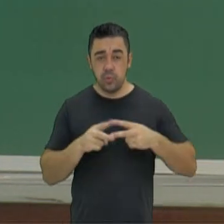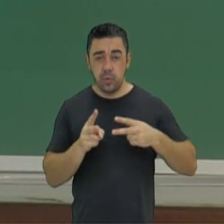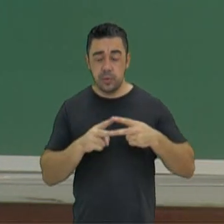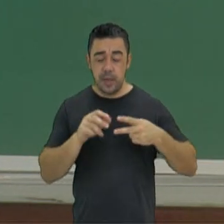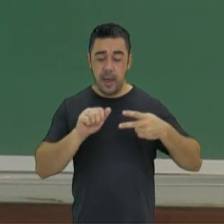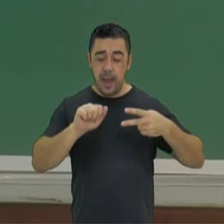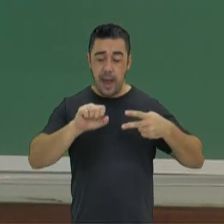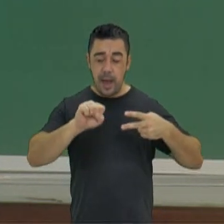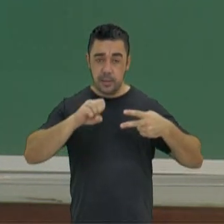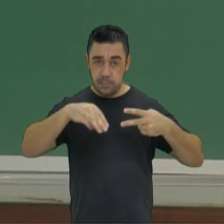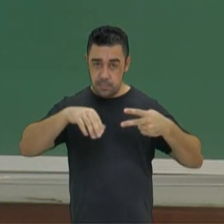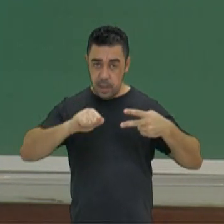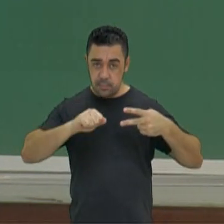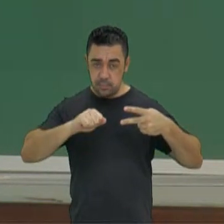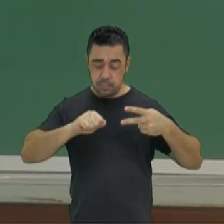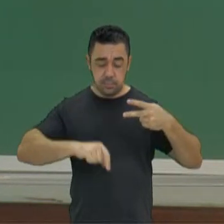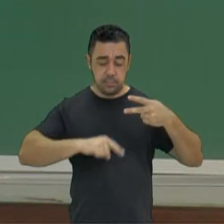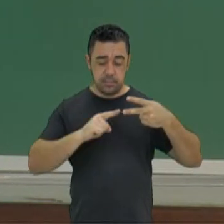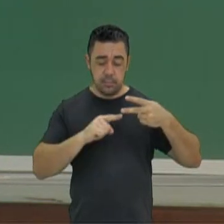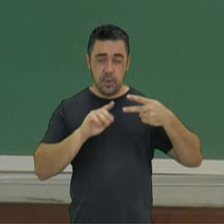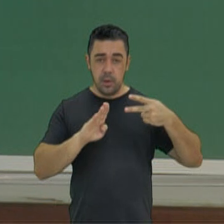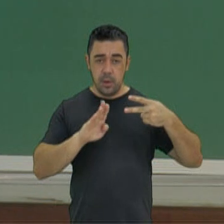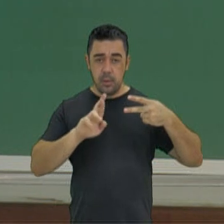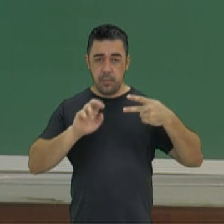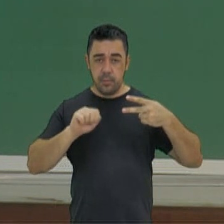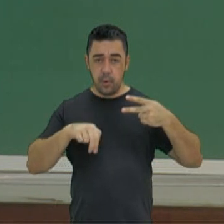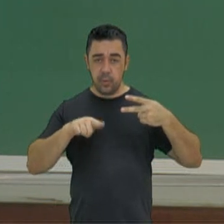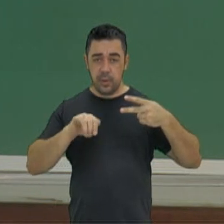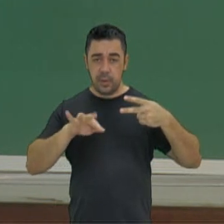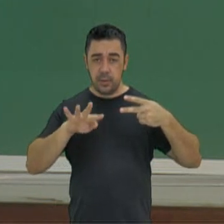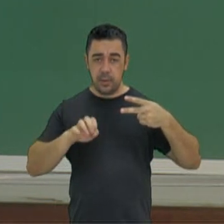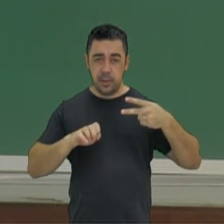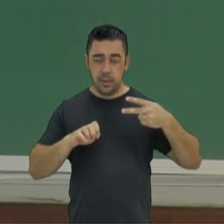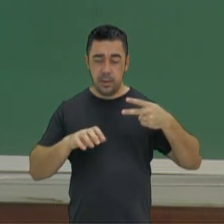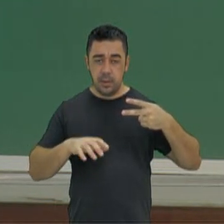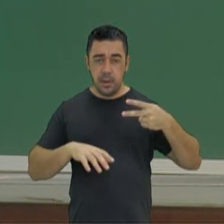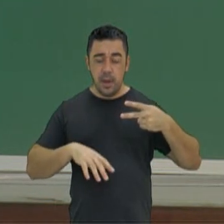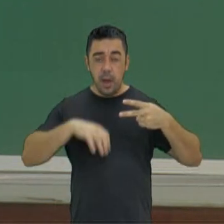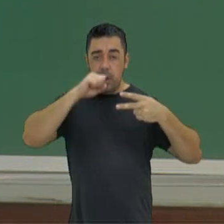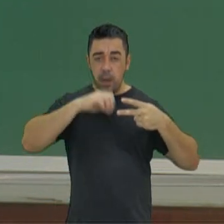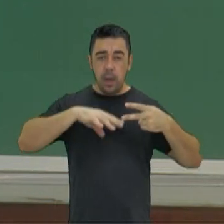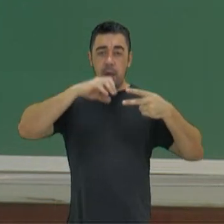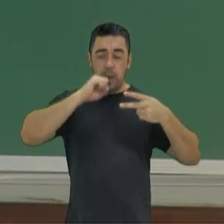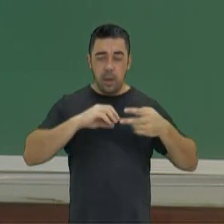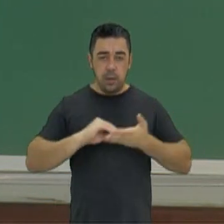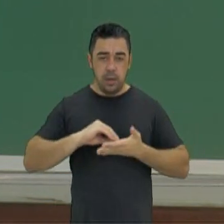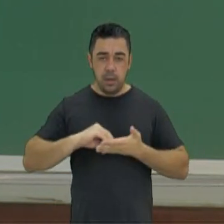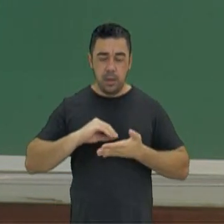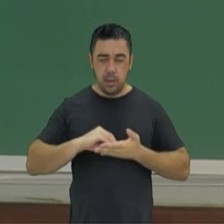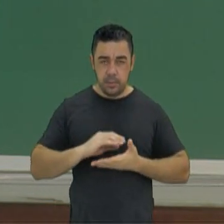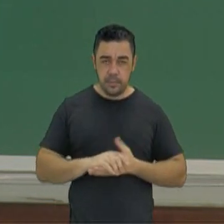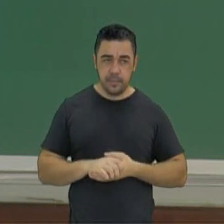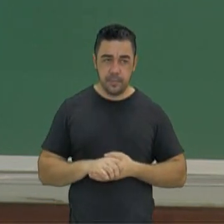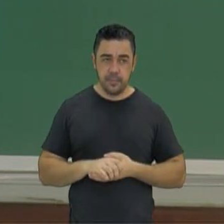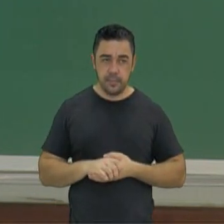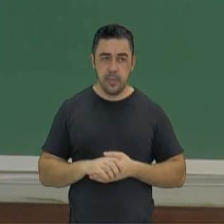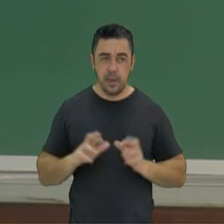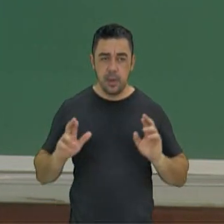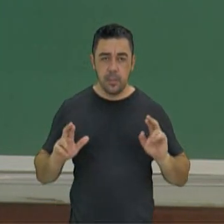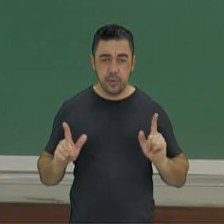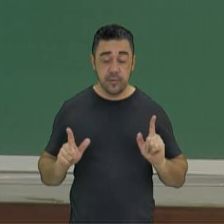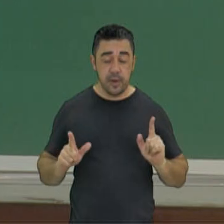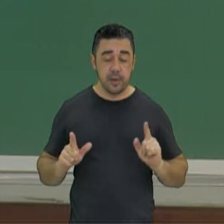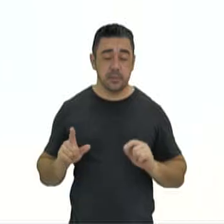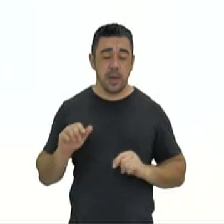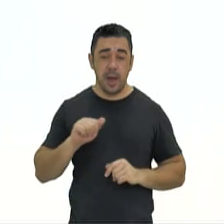a relação da asma com o exercício físico. Ela é comum e provavelmente você conhece alguém que apresenta esse quadro. É importante fazer uma